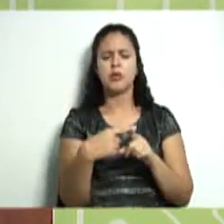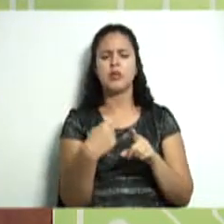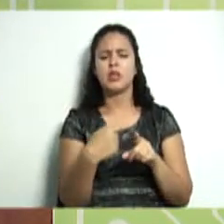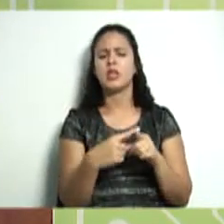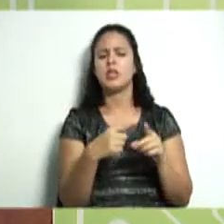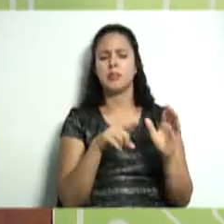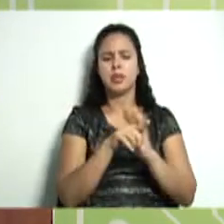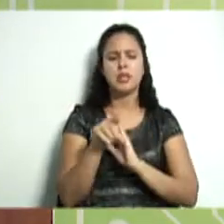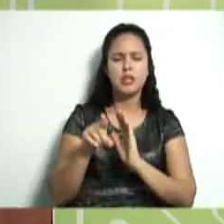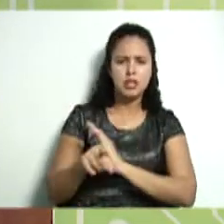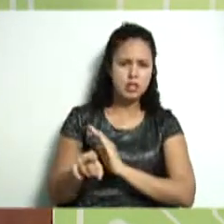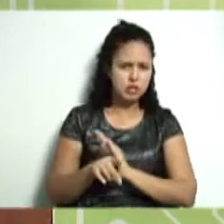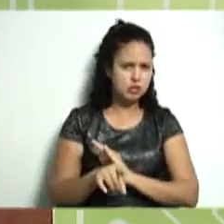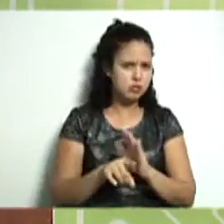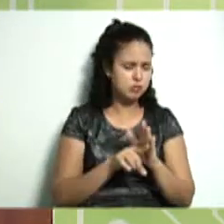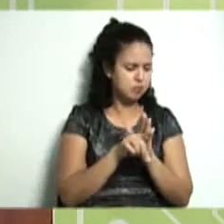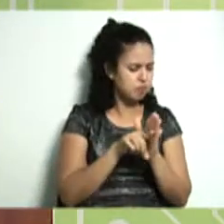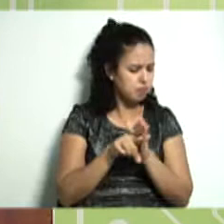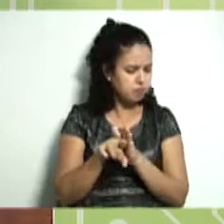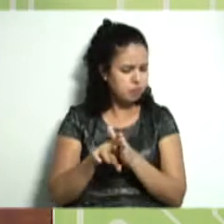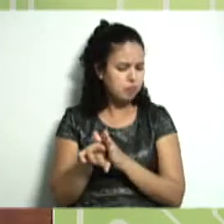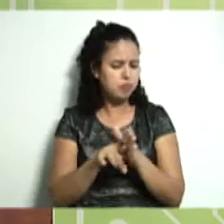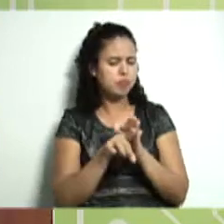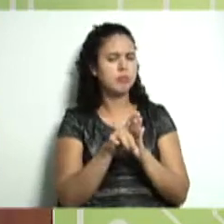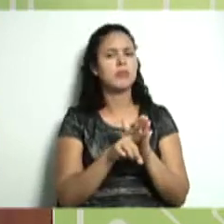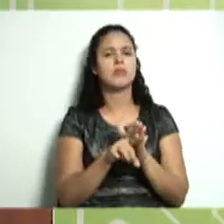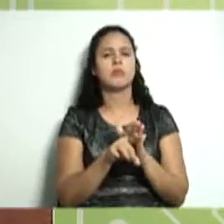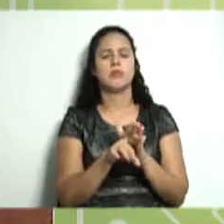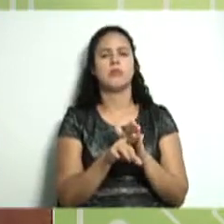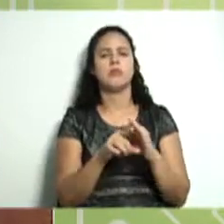né? Porque será que não foi passado pela gente? Será que não podia ser